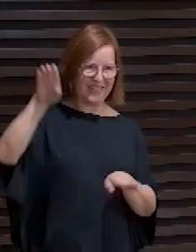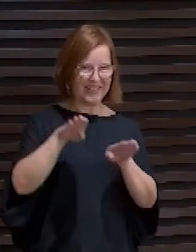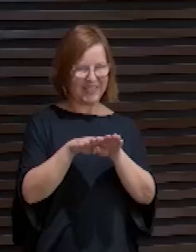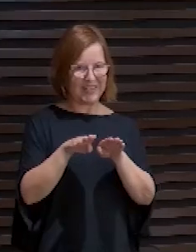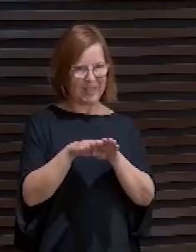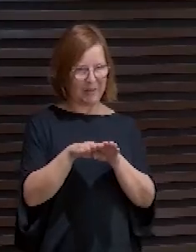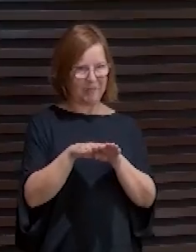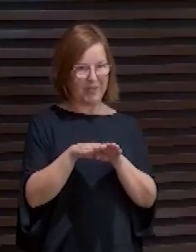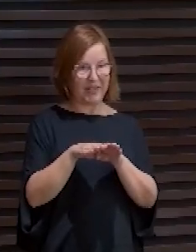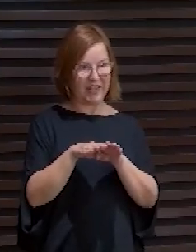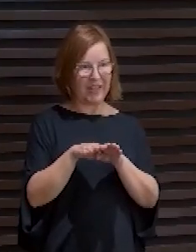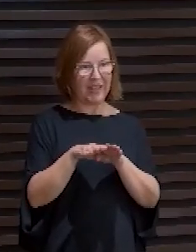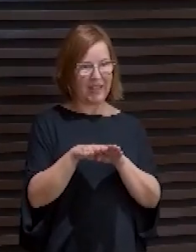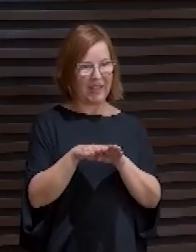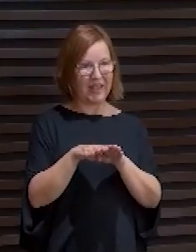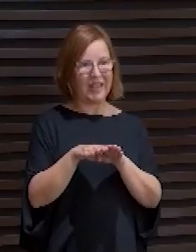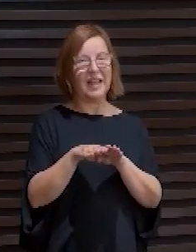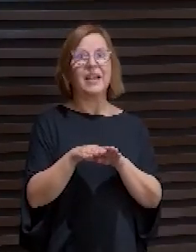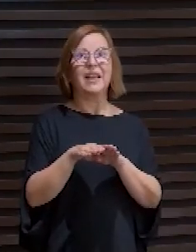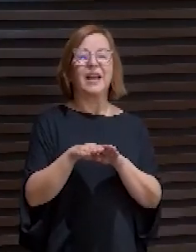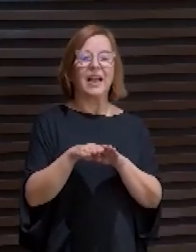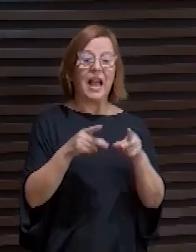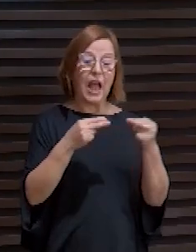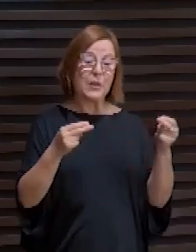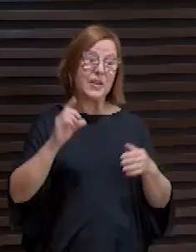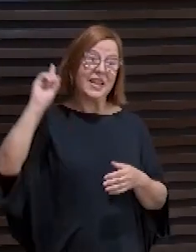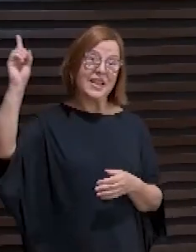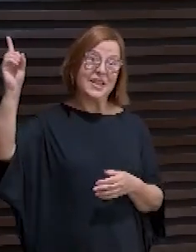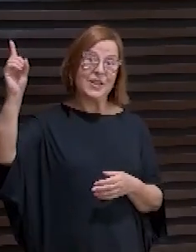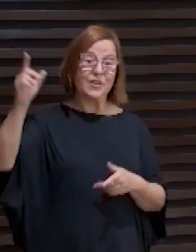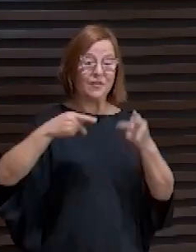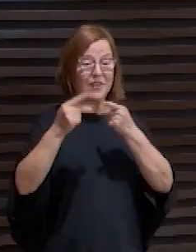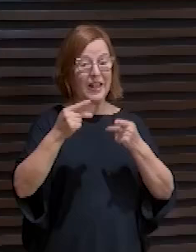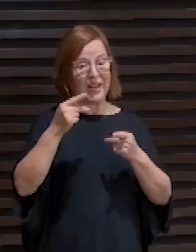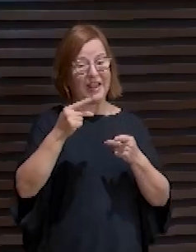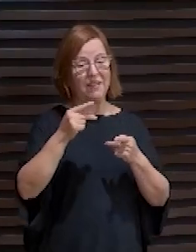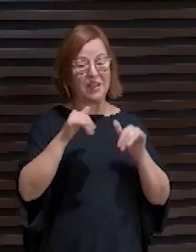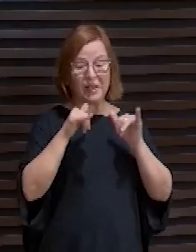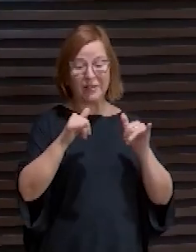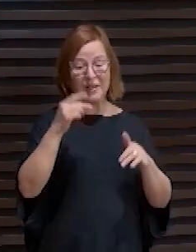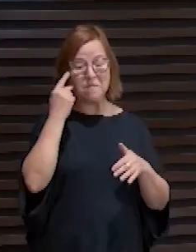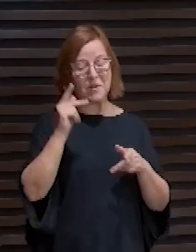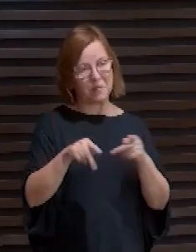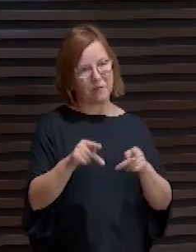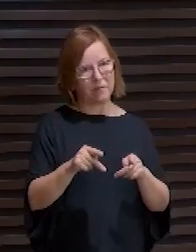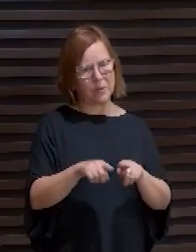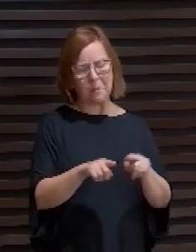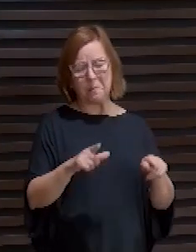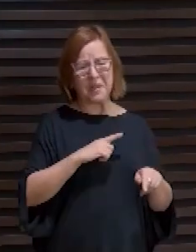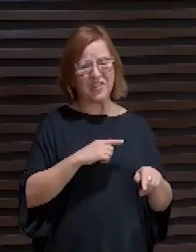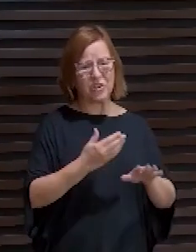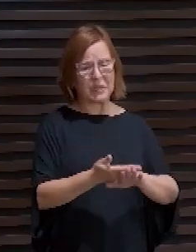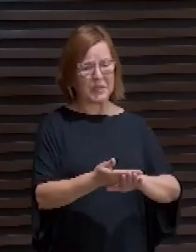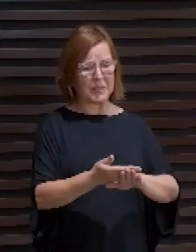o que Deus dizia para o povo. Mas havia uma separação. O povo de Deus não podia chegar